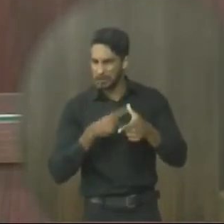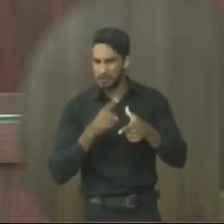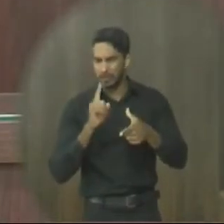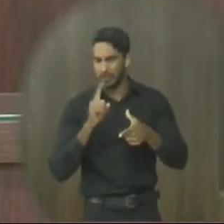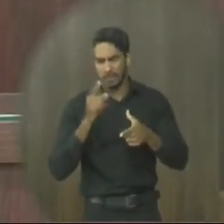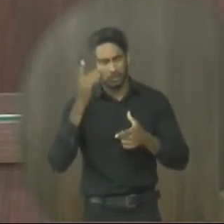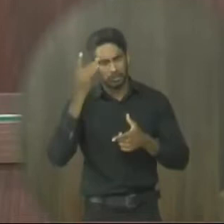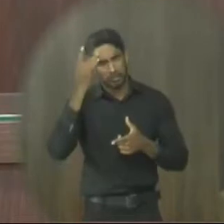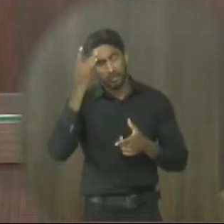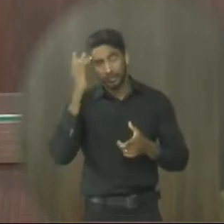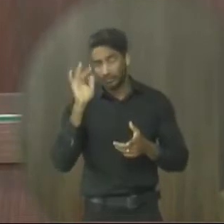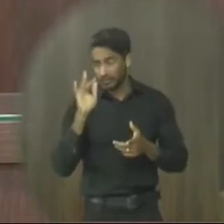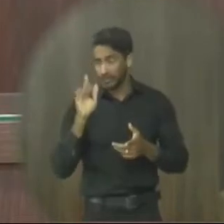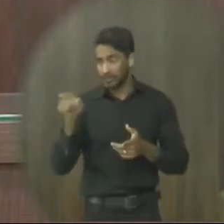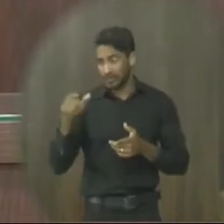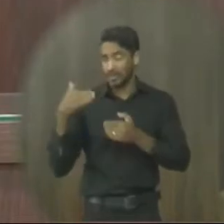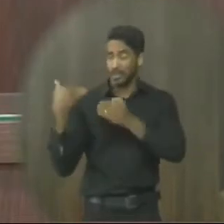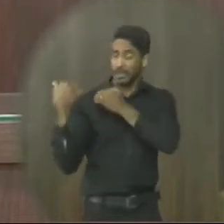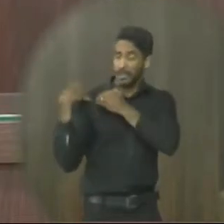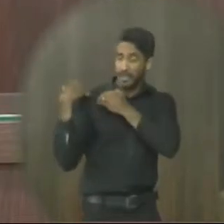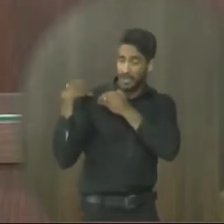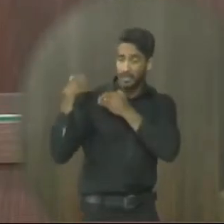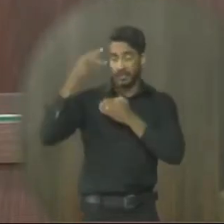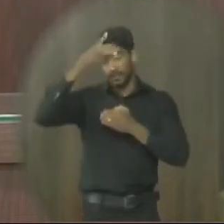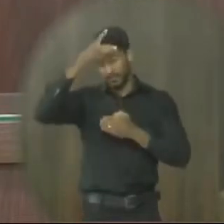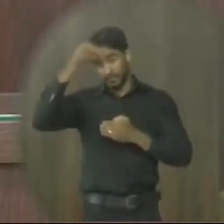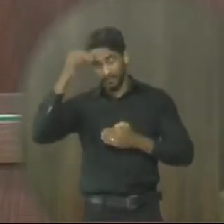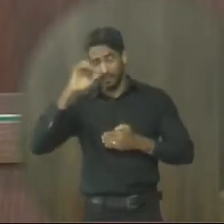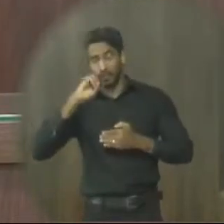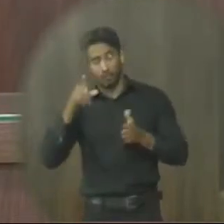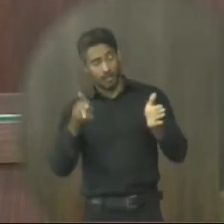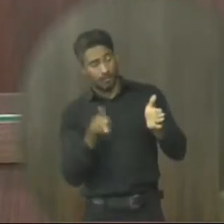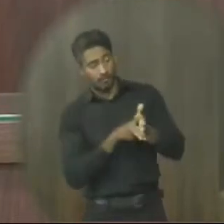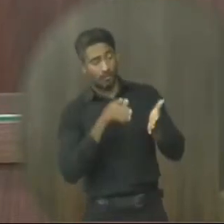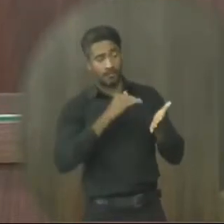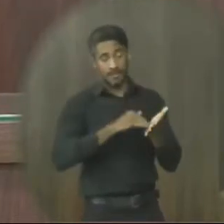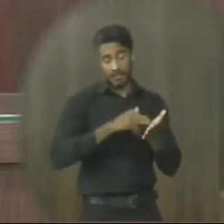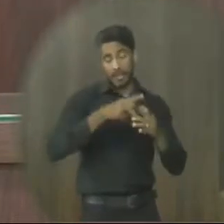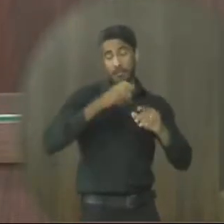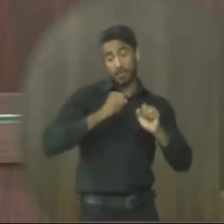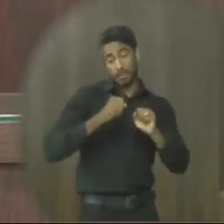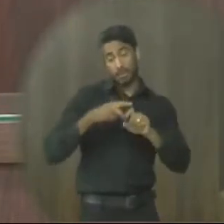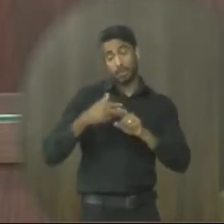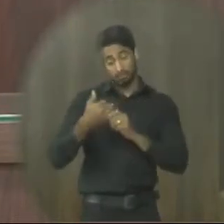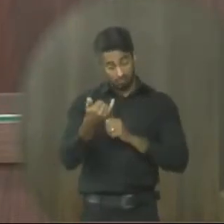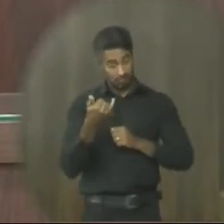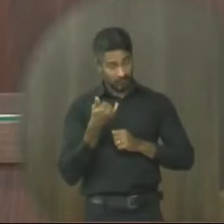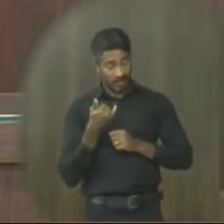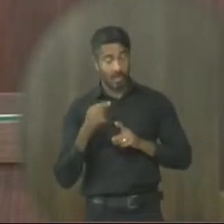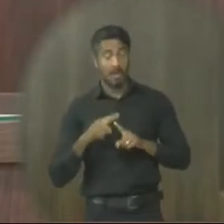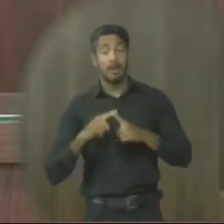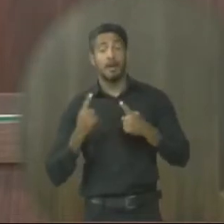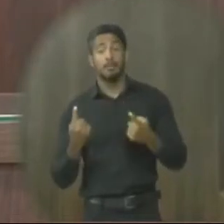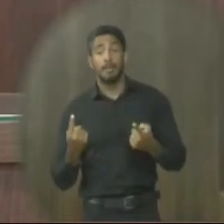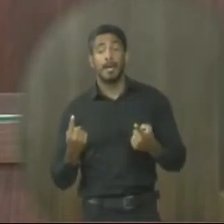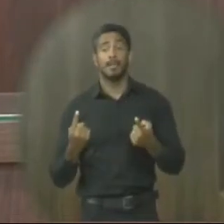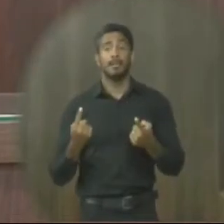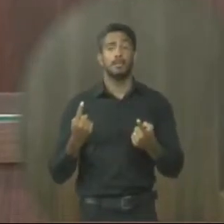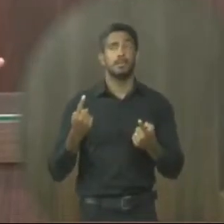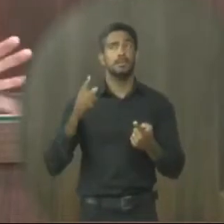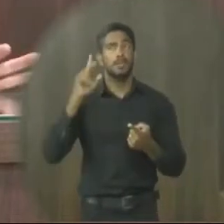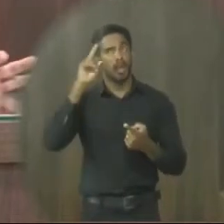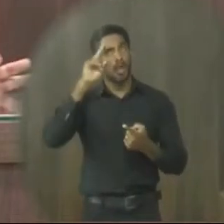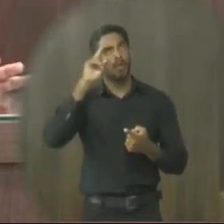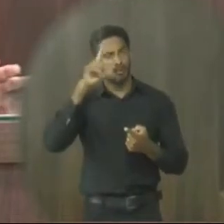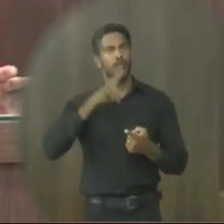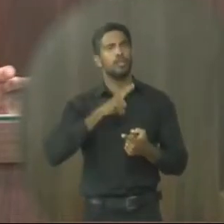Vossa Excelência, que é líder do prefeito, ou o próprio secretário também possa me corrigir, mas, salvo engano, lá teve